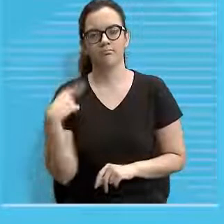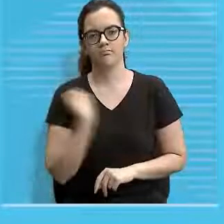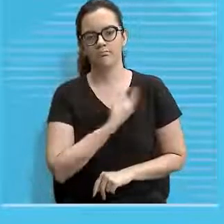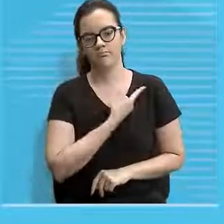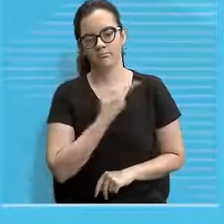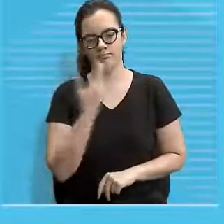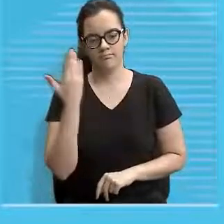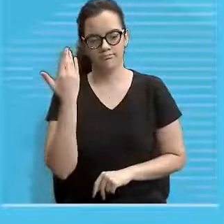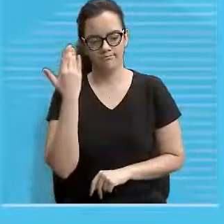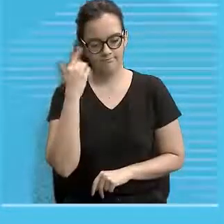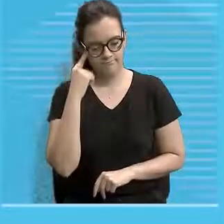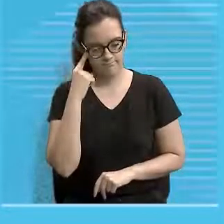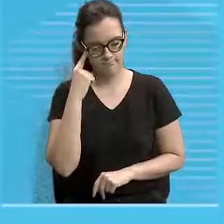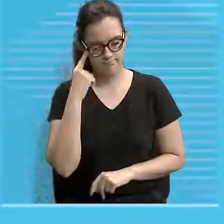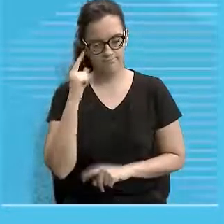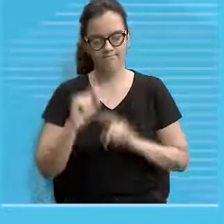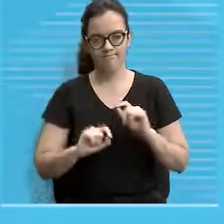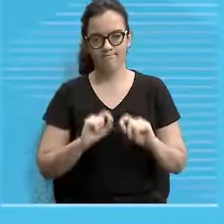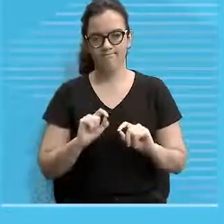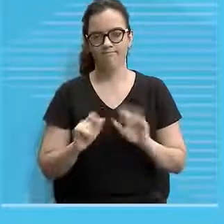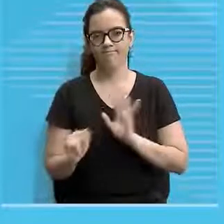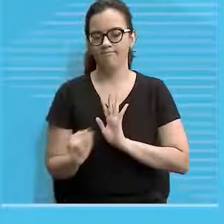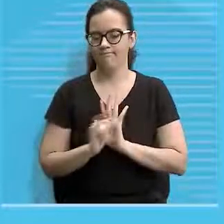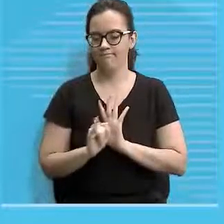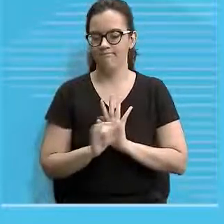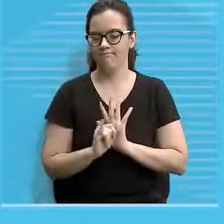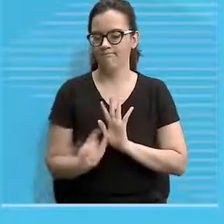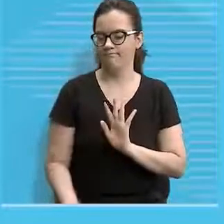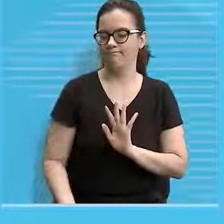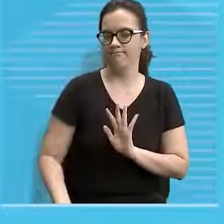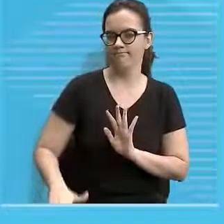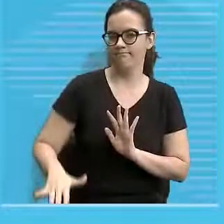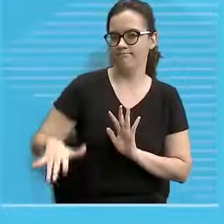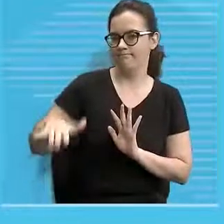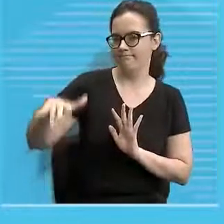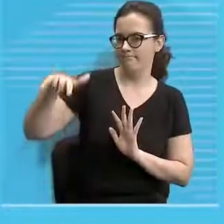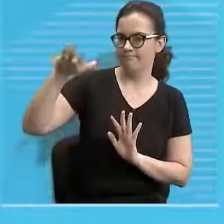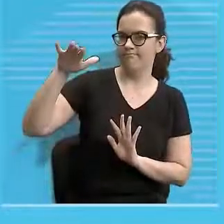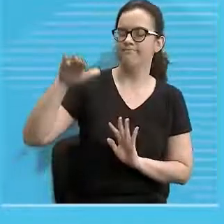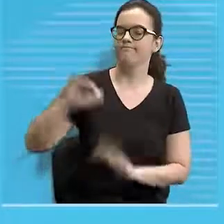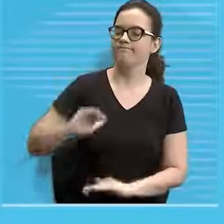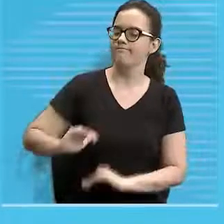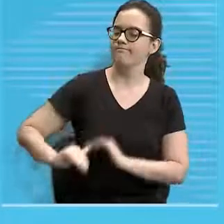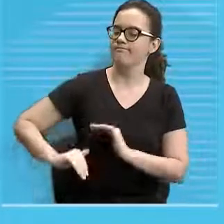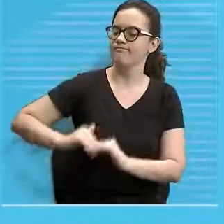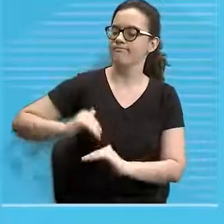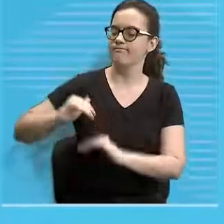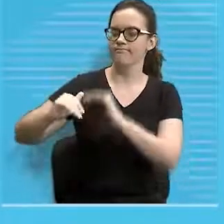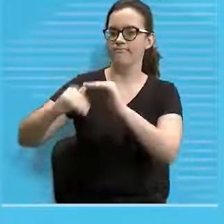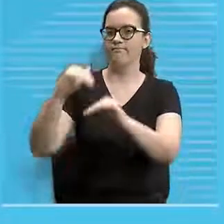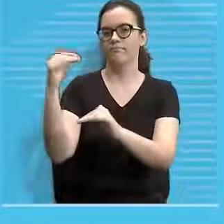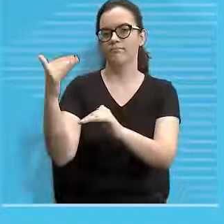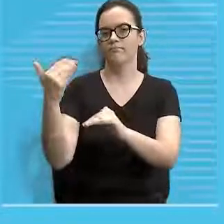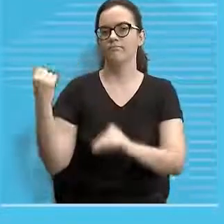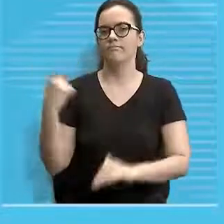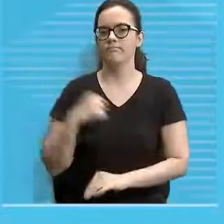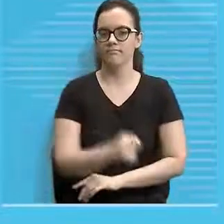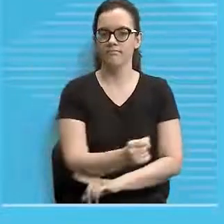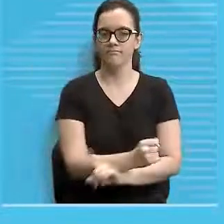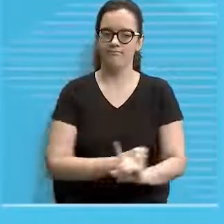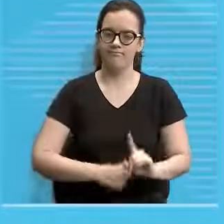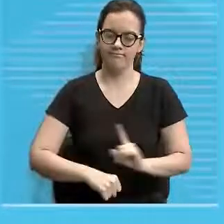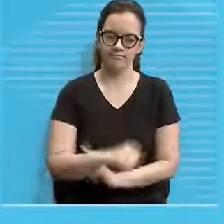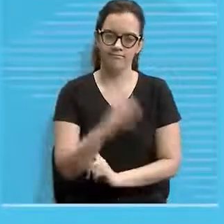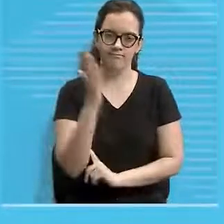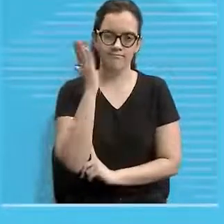vai construindo ela à medida que a gente vai vivendo dentro da sociedade,